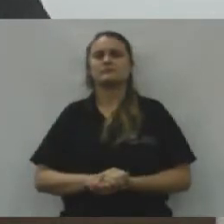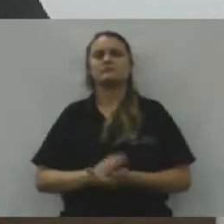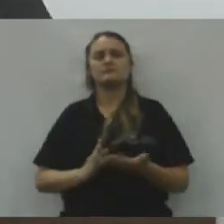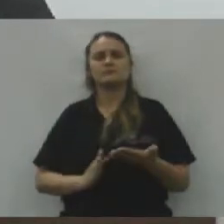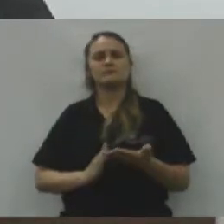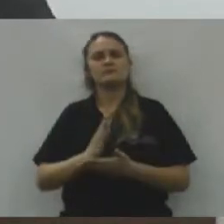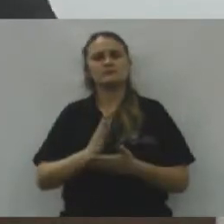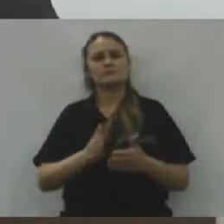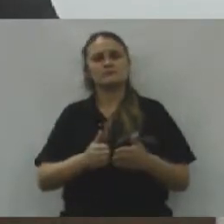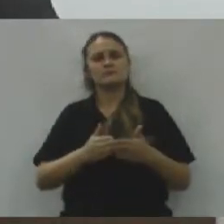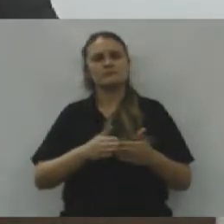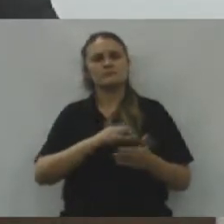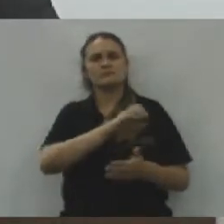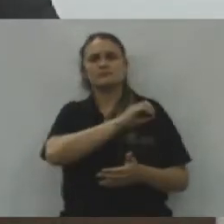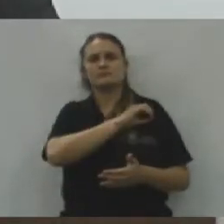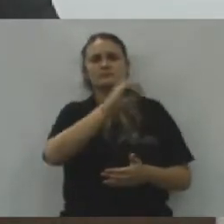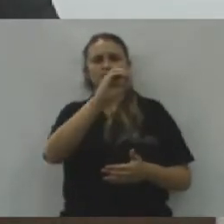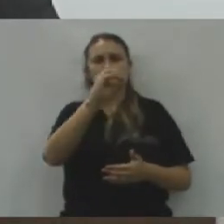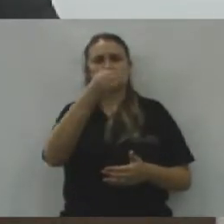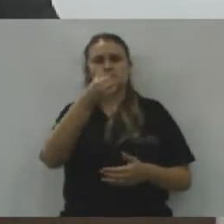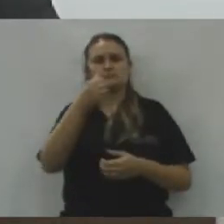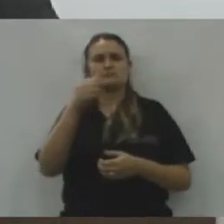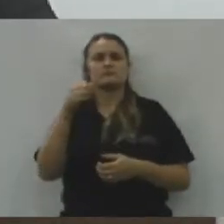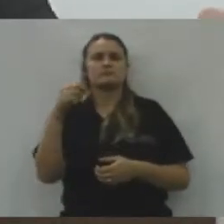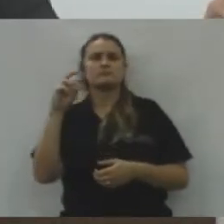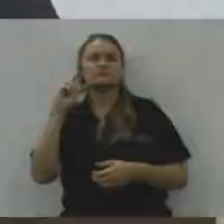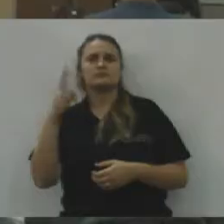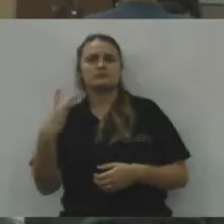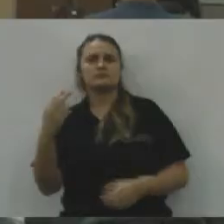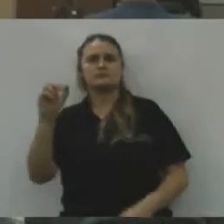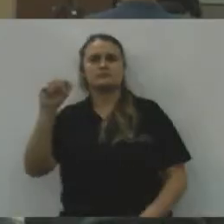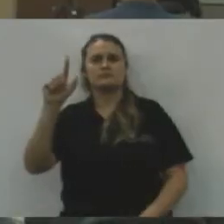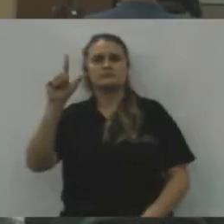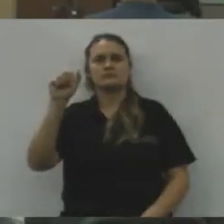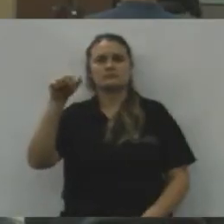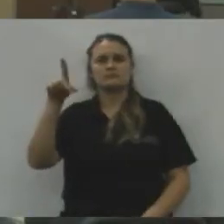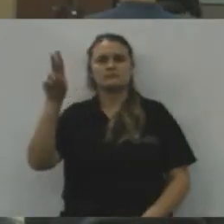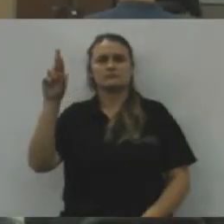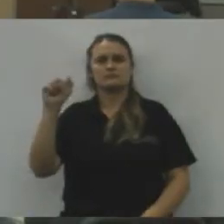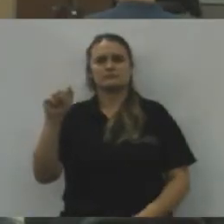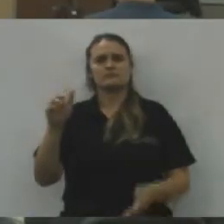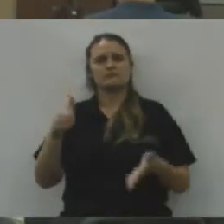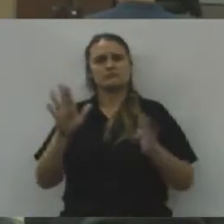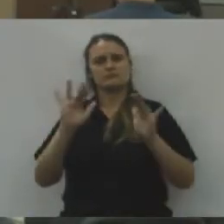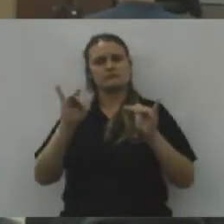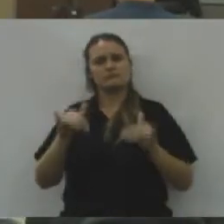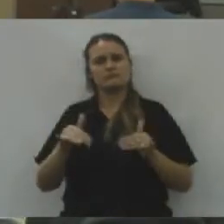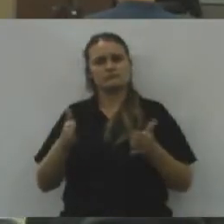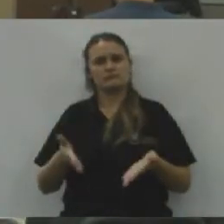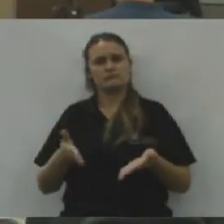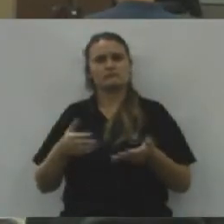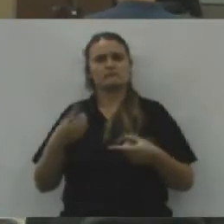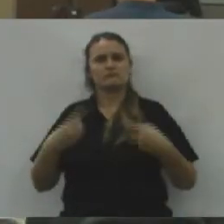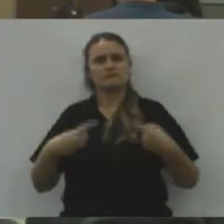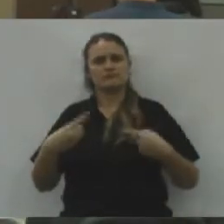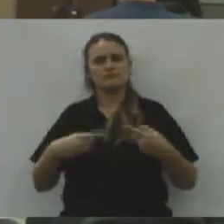Aprovado o requerimento número 6/2018 da vereadora Alandra. Fim da ordem do dia, senhor